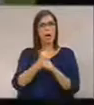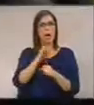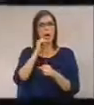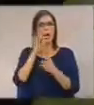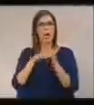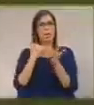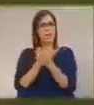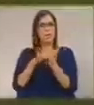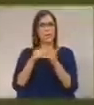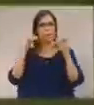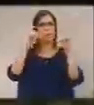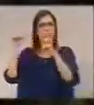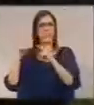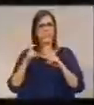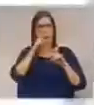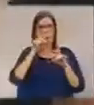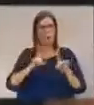Trabalham sempre a trabalhar.